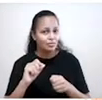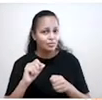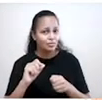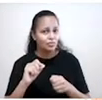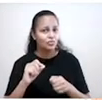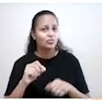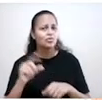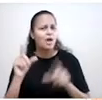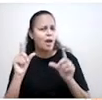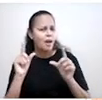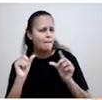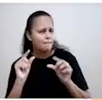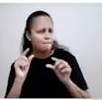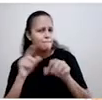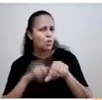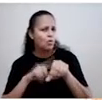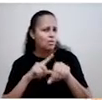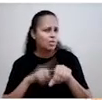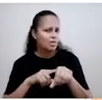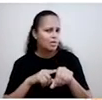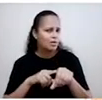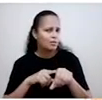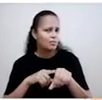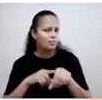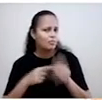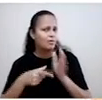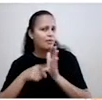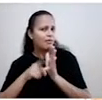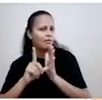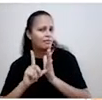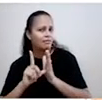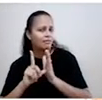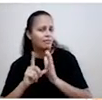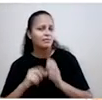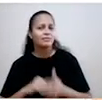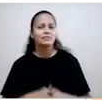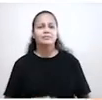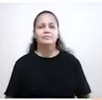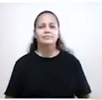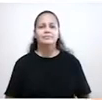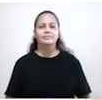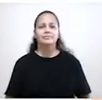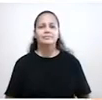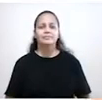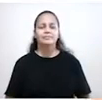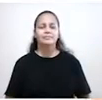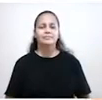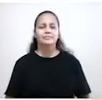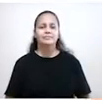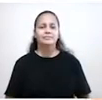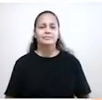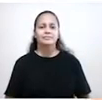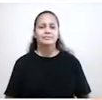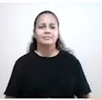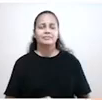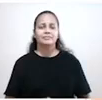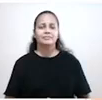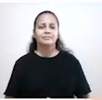tempo atrás. Então, ó, yet, embora, ainda, apesar de